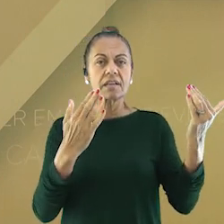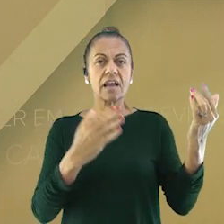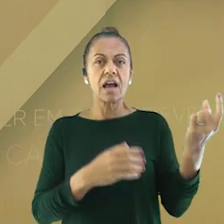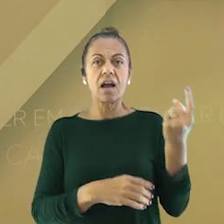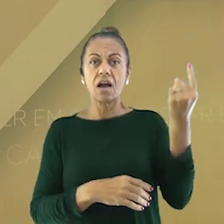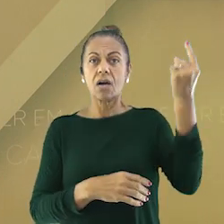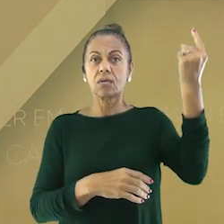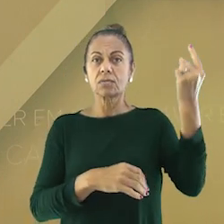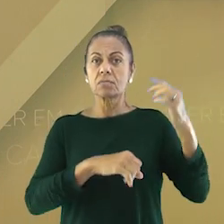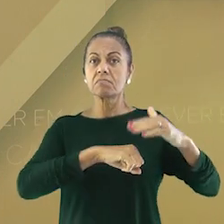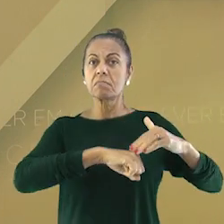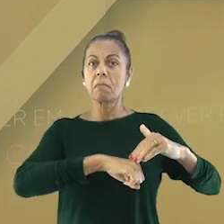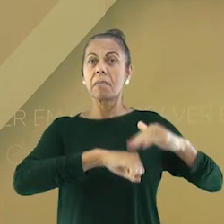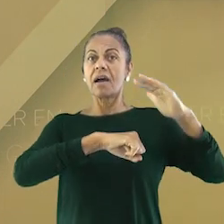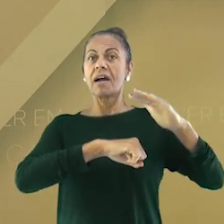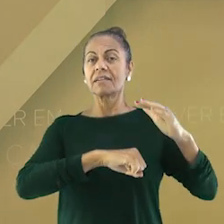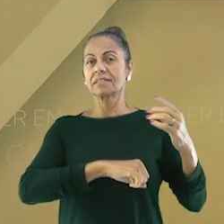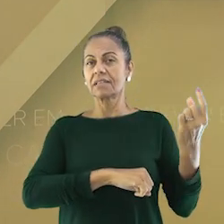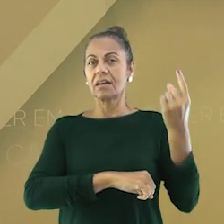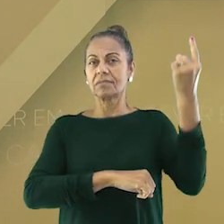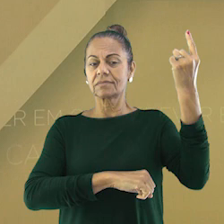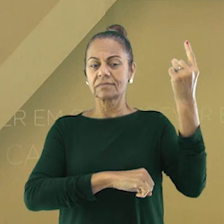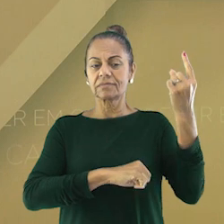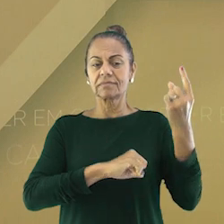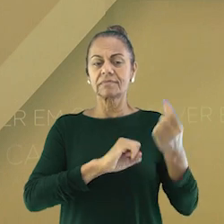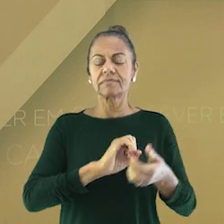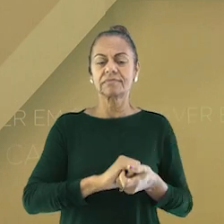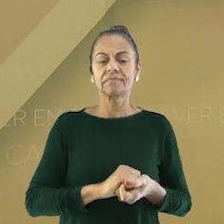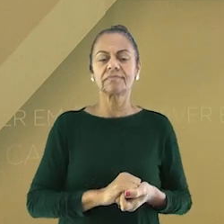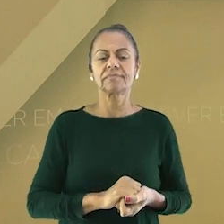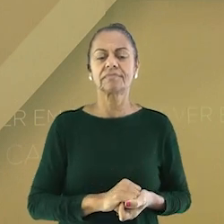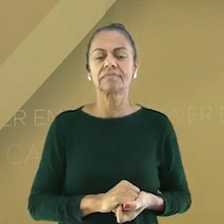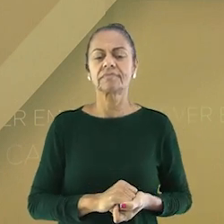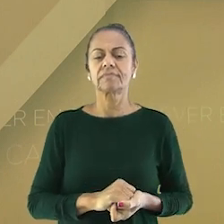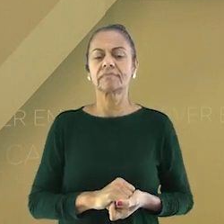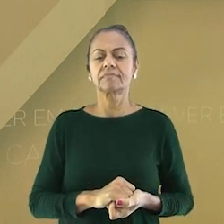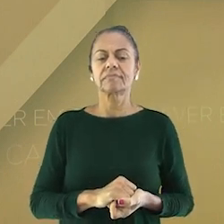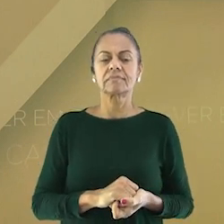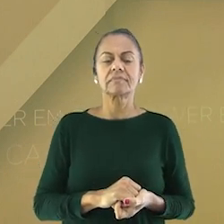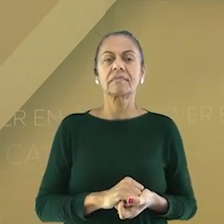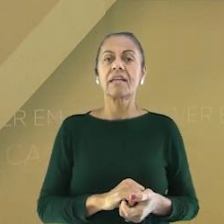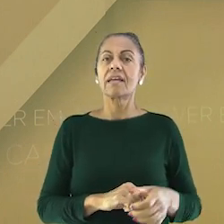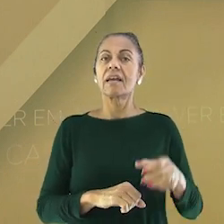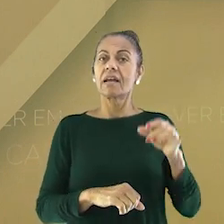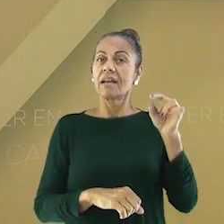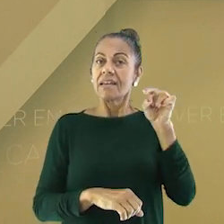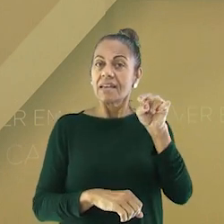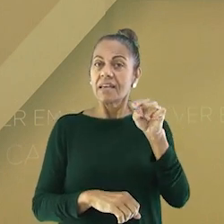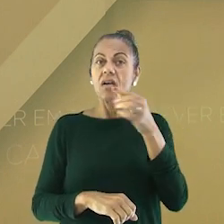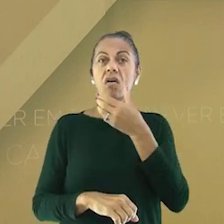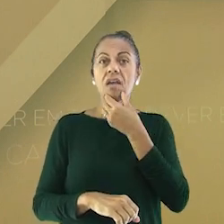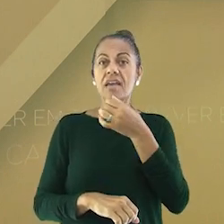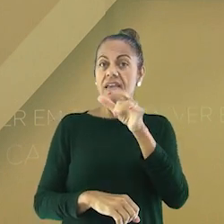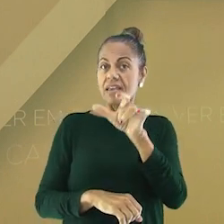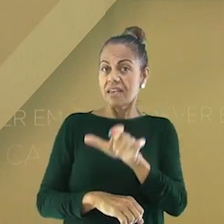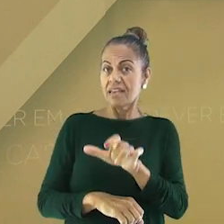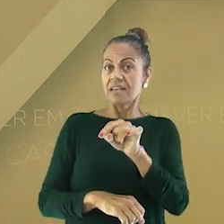mais alto, portanto, he is taller than his father. Ele é mais alto que o pai dele.